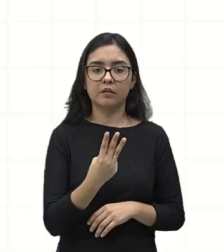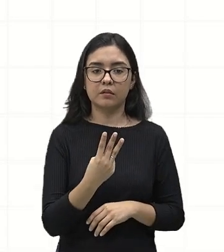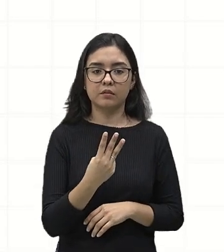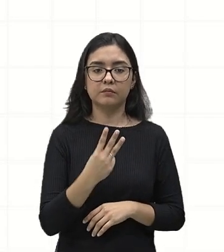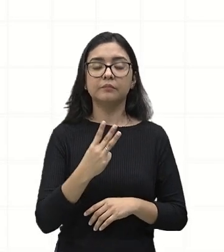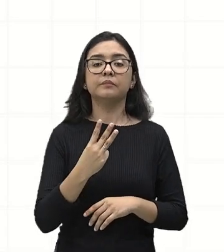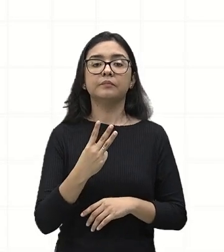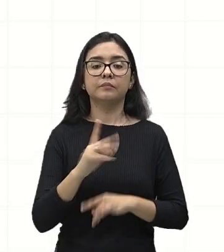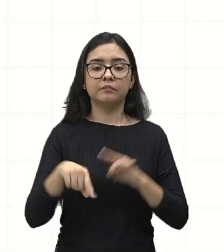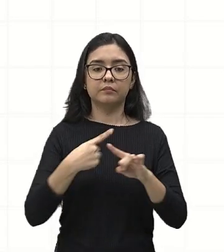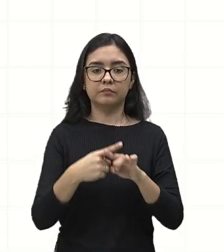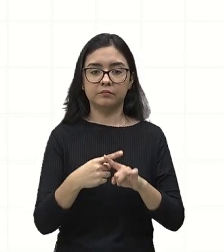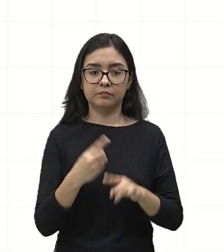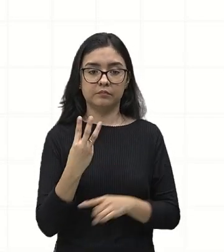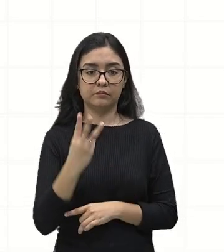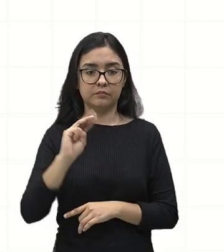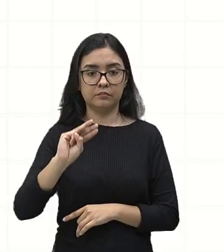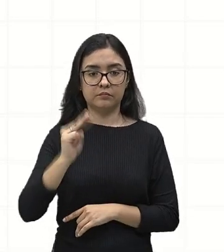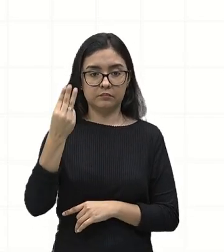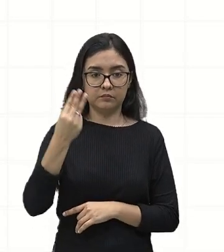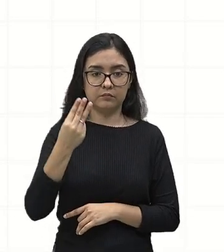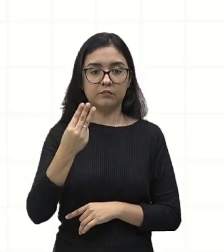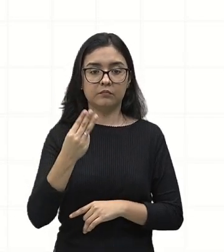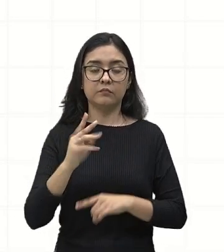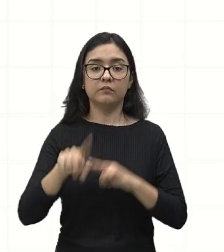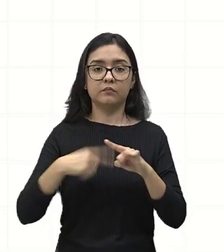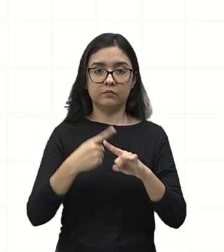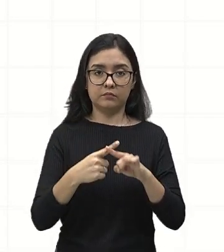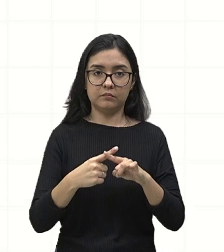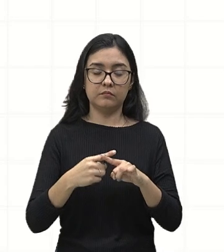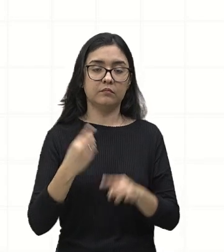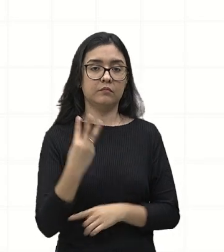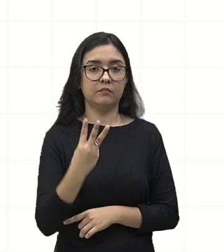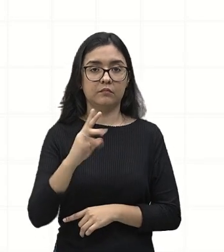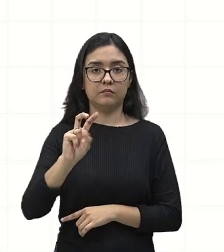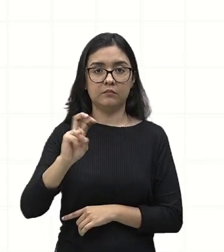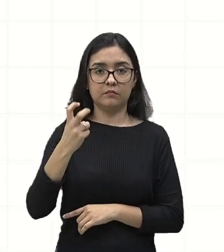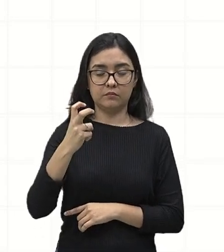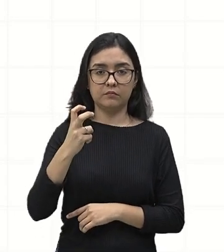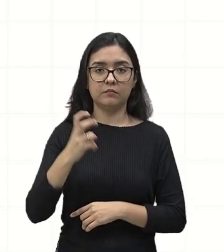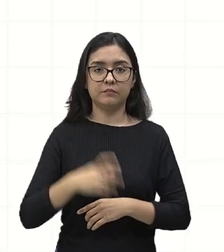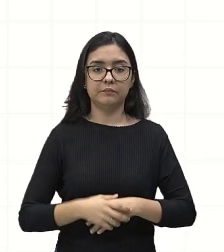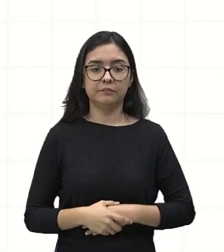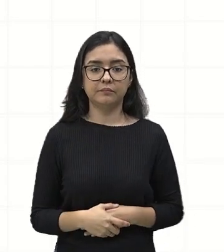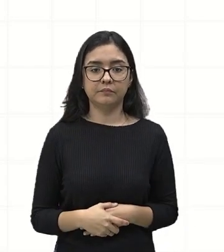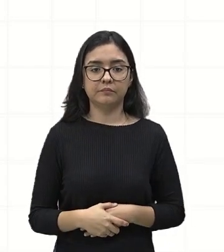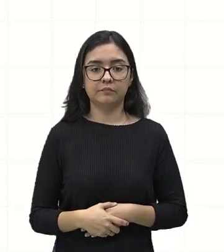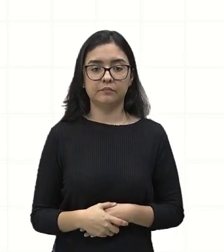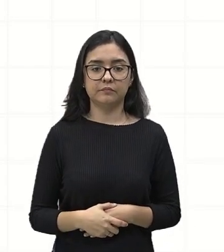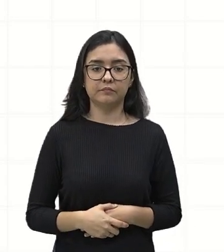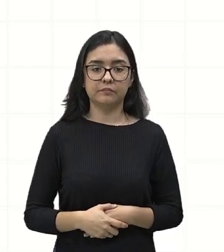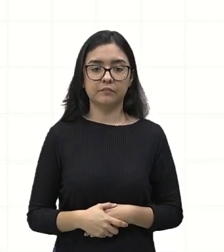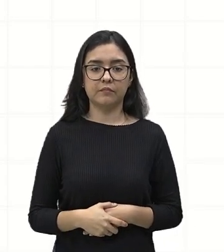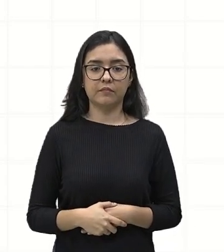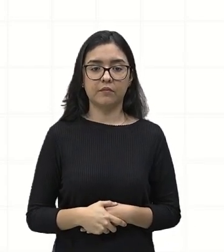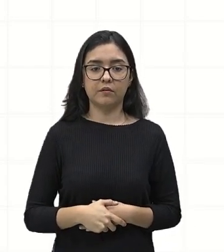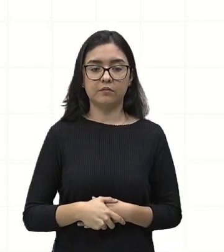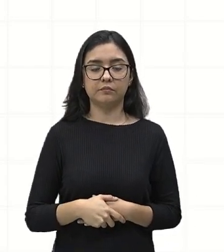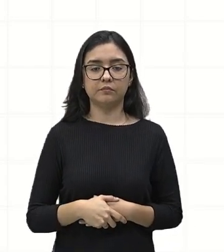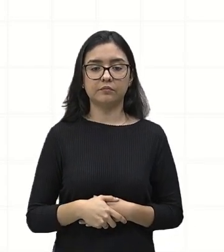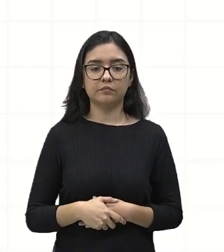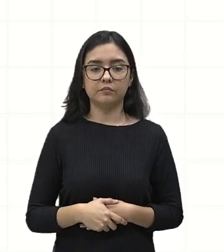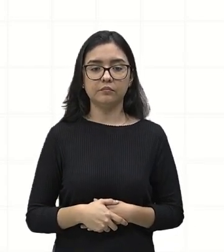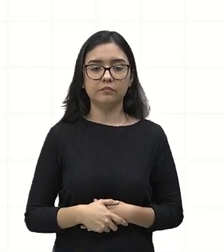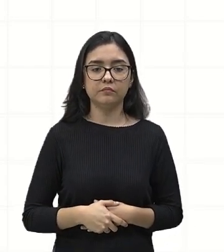multiplica 3 ao cubo, que multiplica 3 no expoente 5.